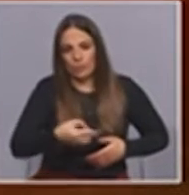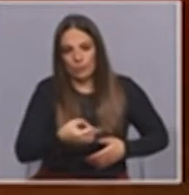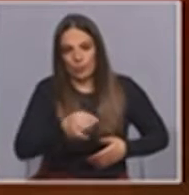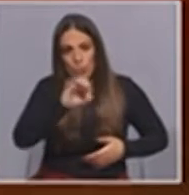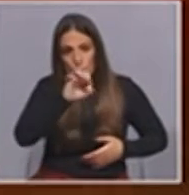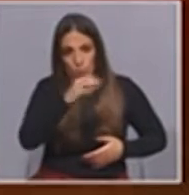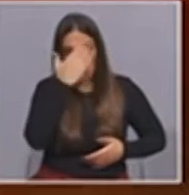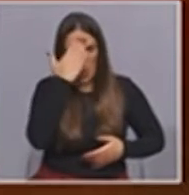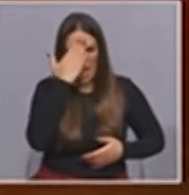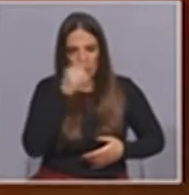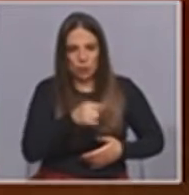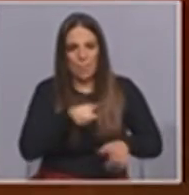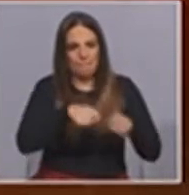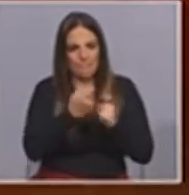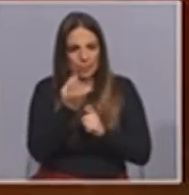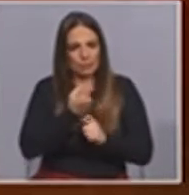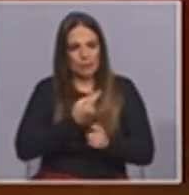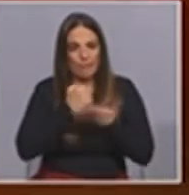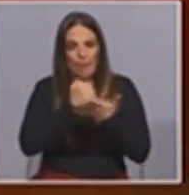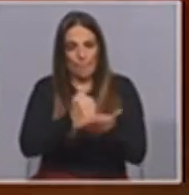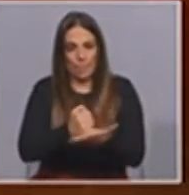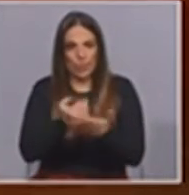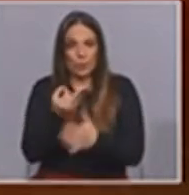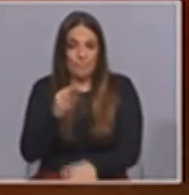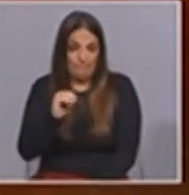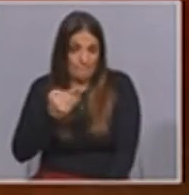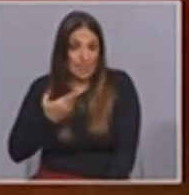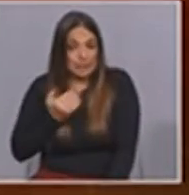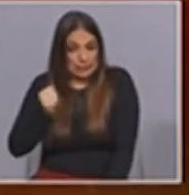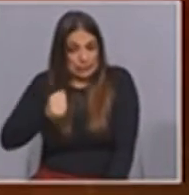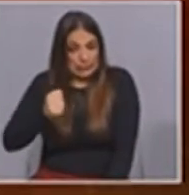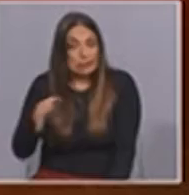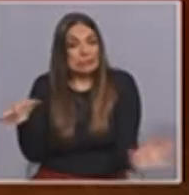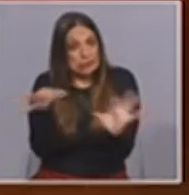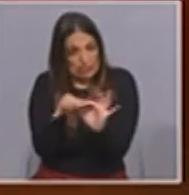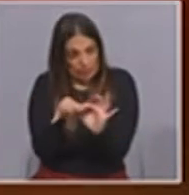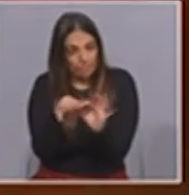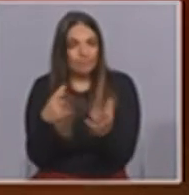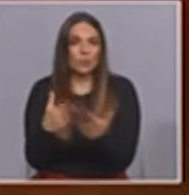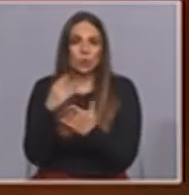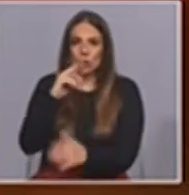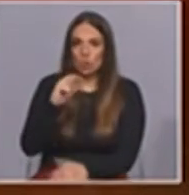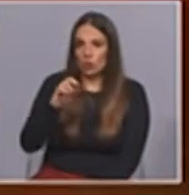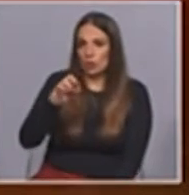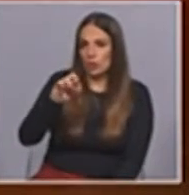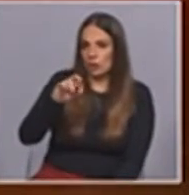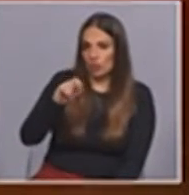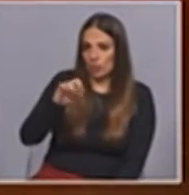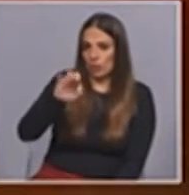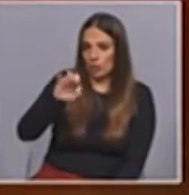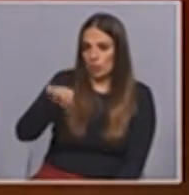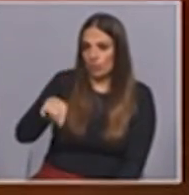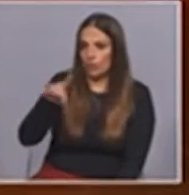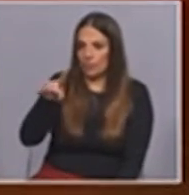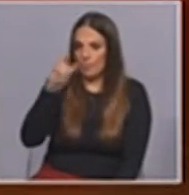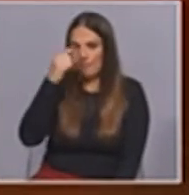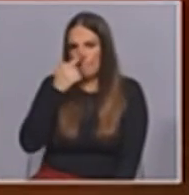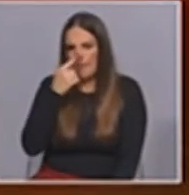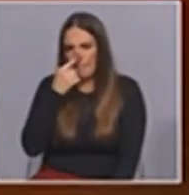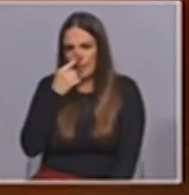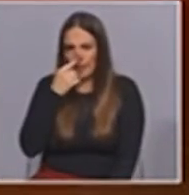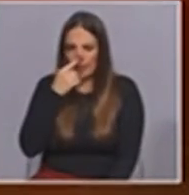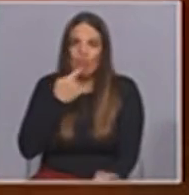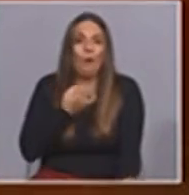39,8% acham que o partido deve procurar apoio do PSD, enquanto 38,6% preferem a recriação